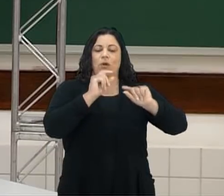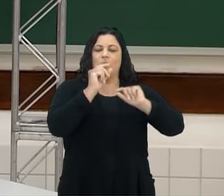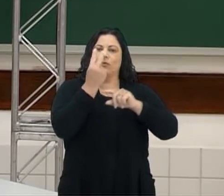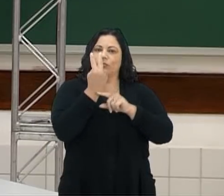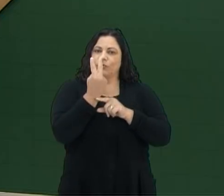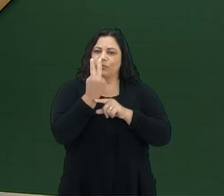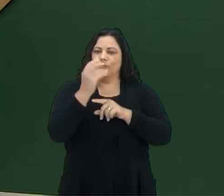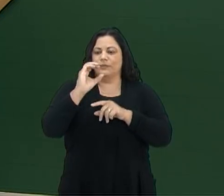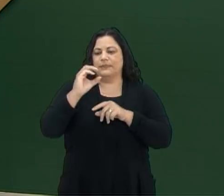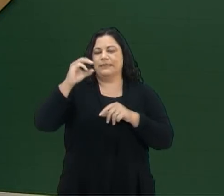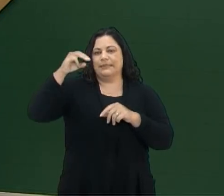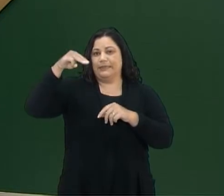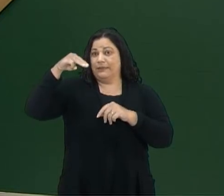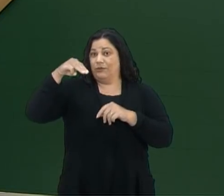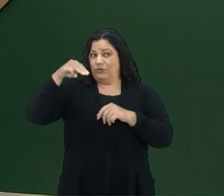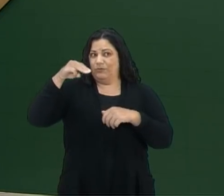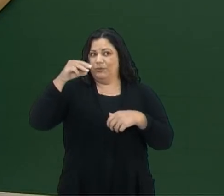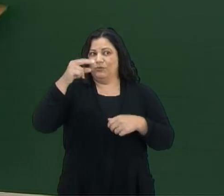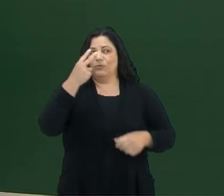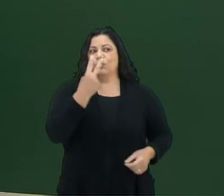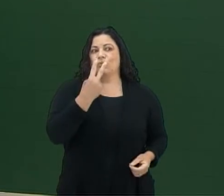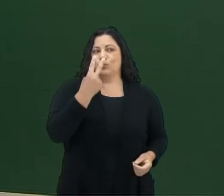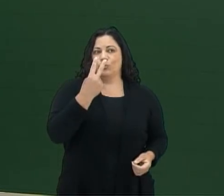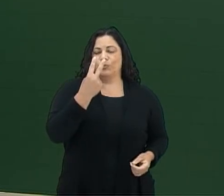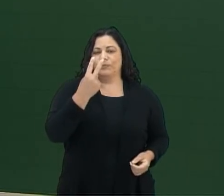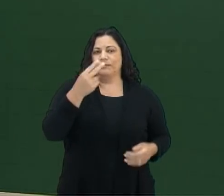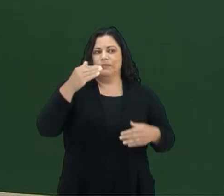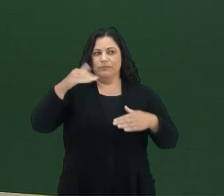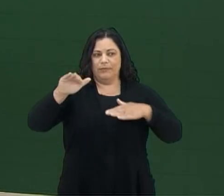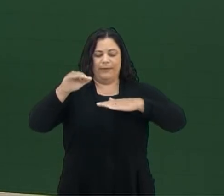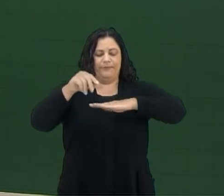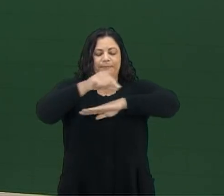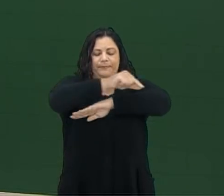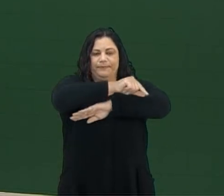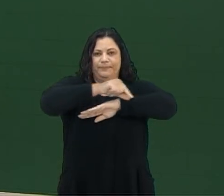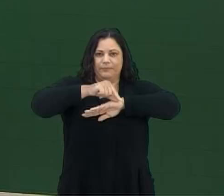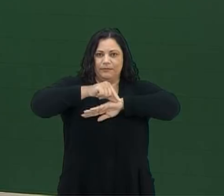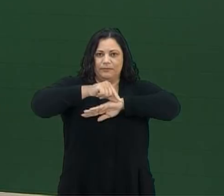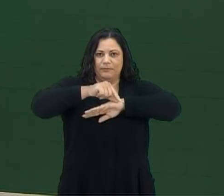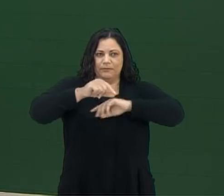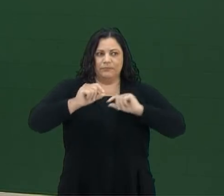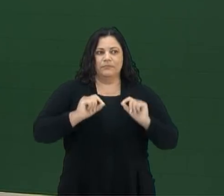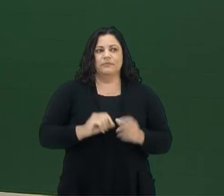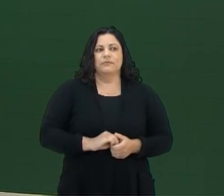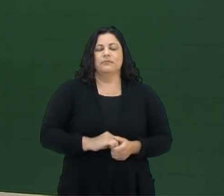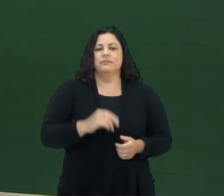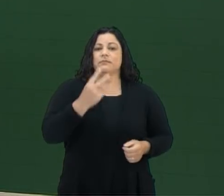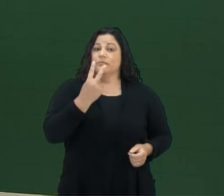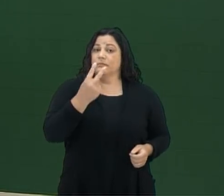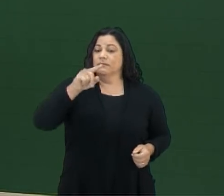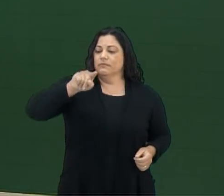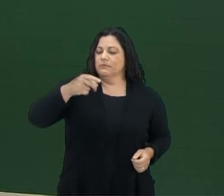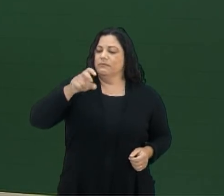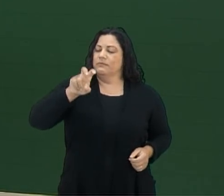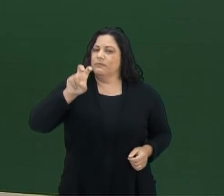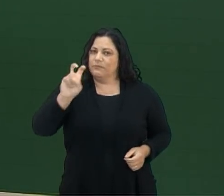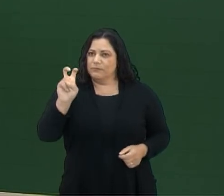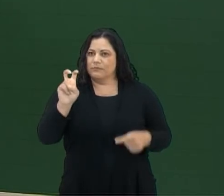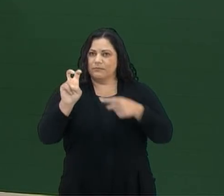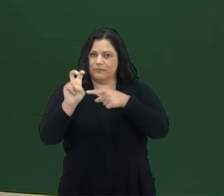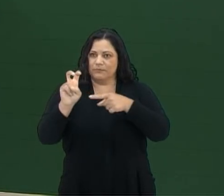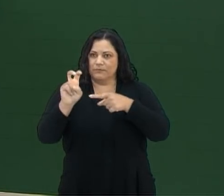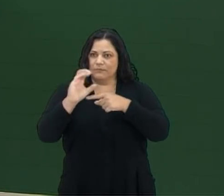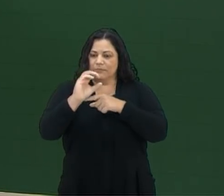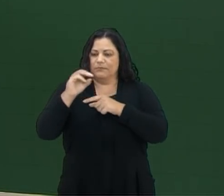2,5 cm, tá? Supondo essa medida aqui. Imagine que aqui tenha 2,5